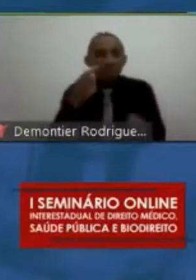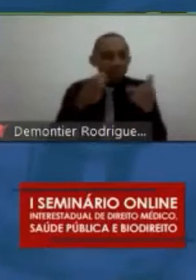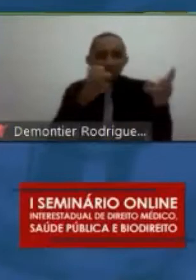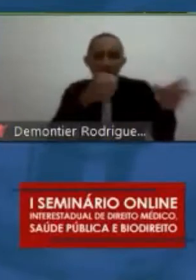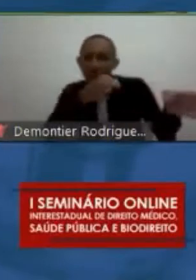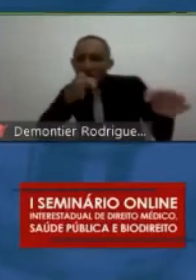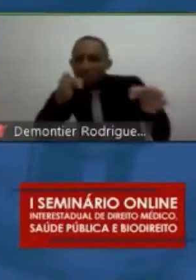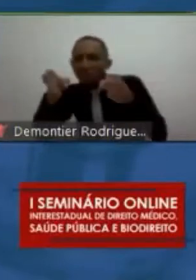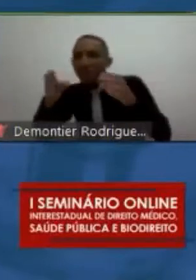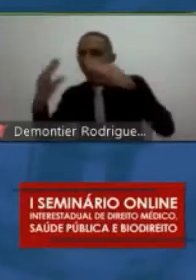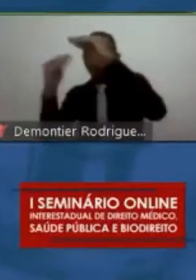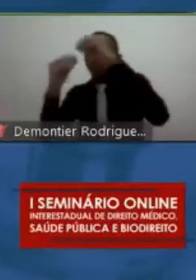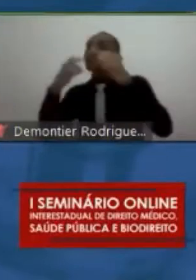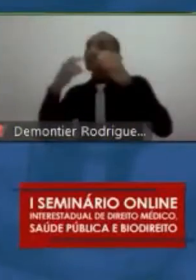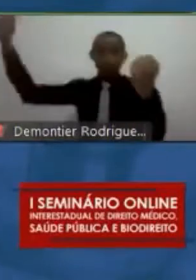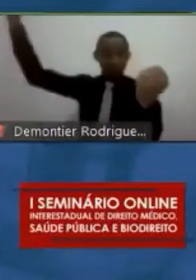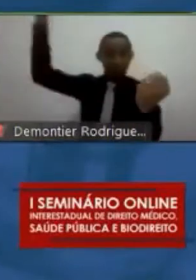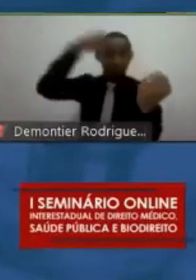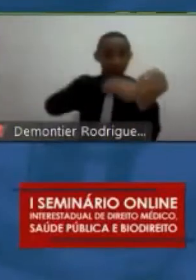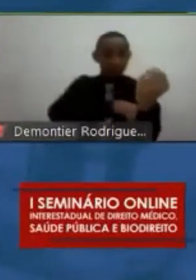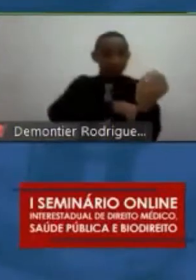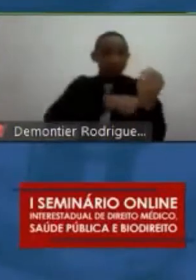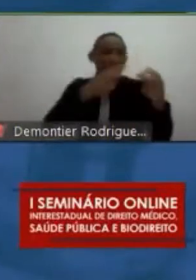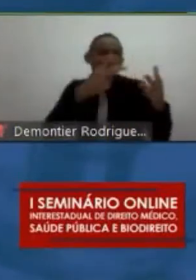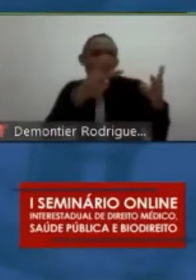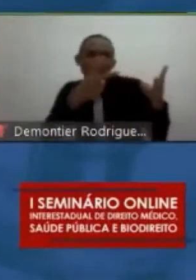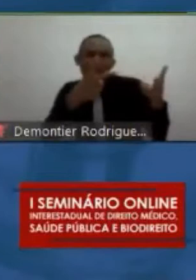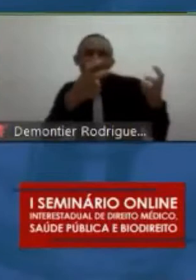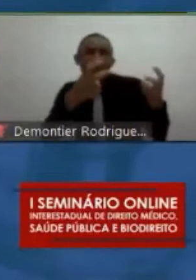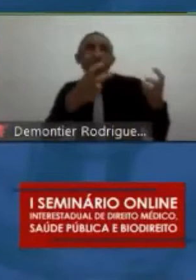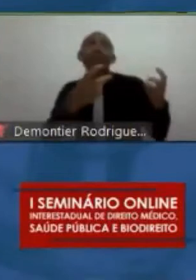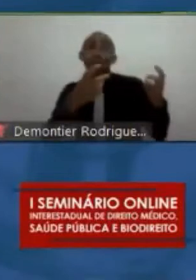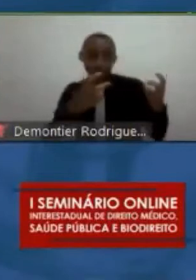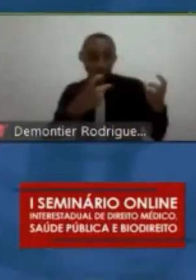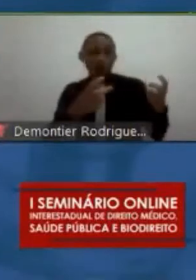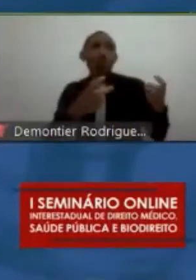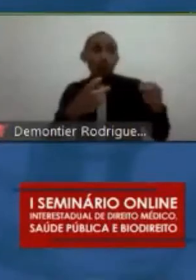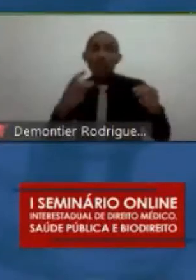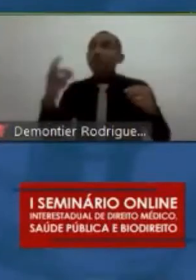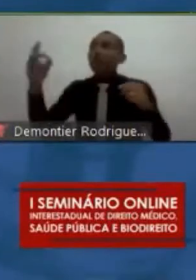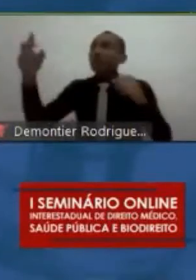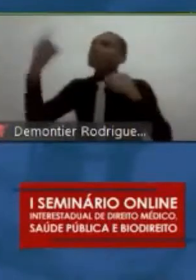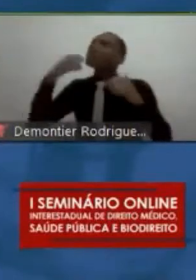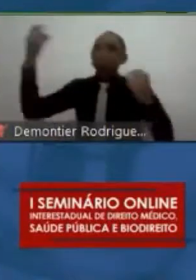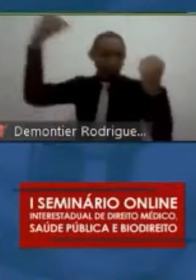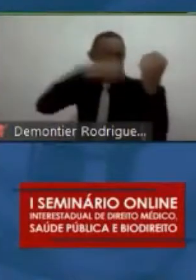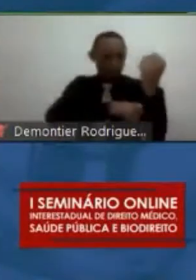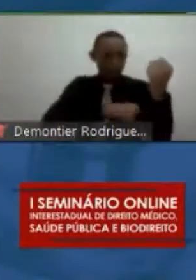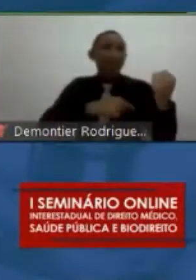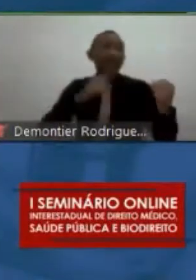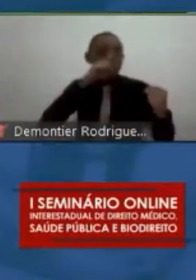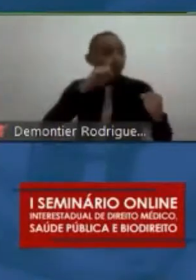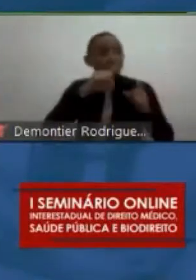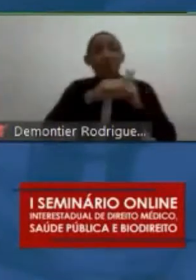às transfusões hoje que têm nos levado, do ponto de vista de saúde pública, a mudarmos o nosso enfoque? Esse é um